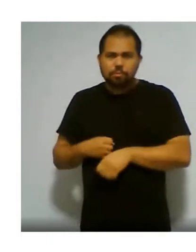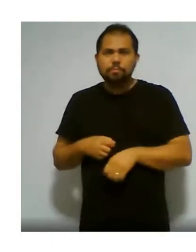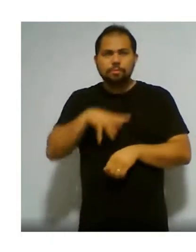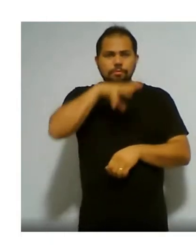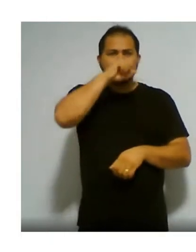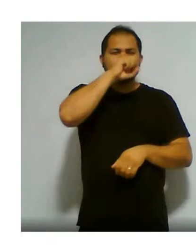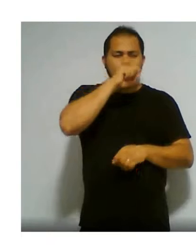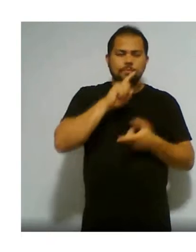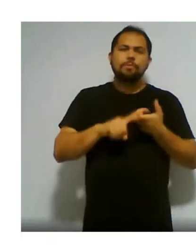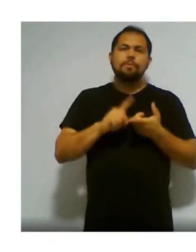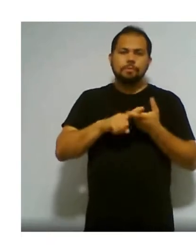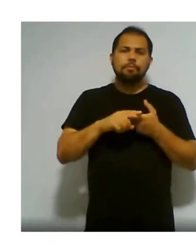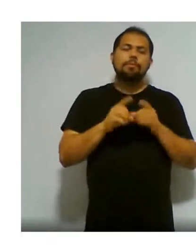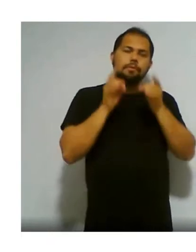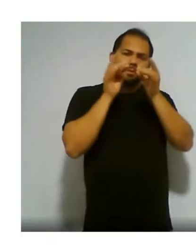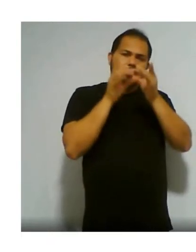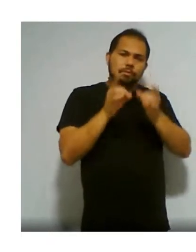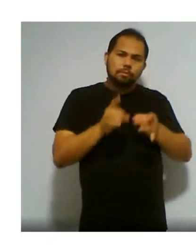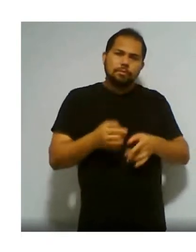isopropílico também.